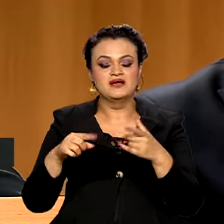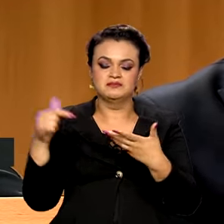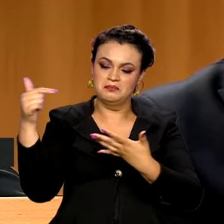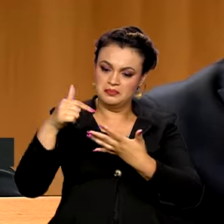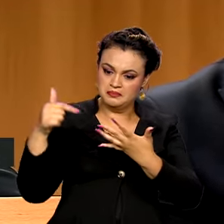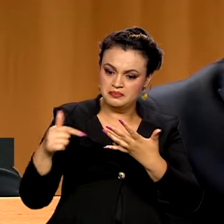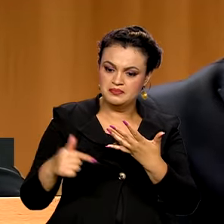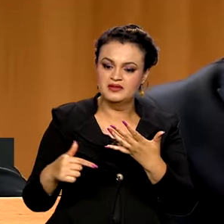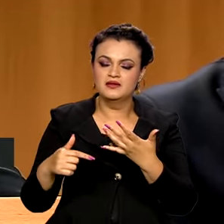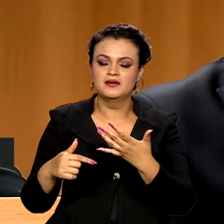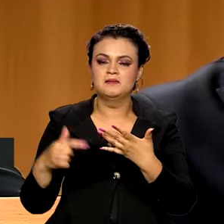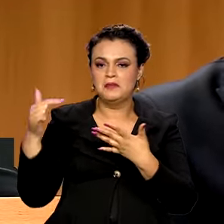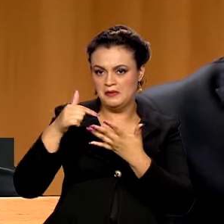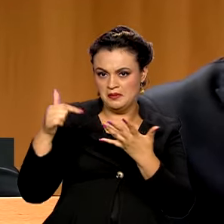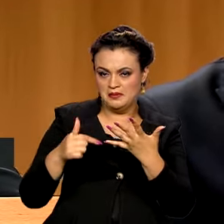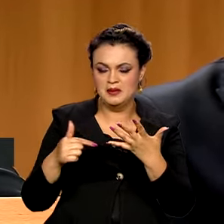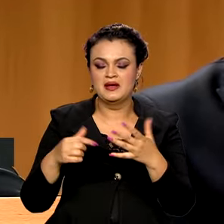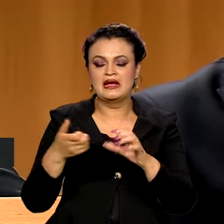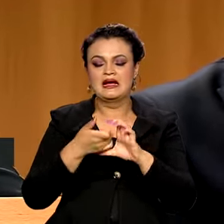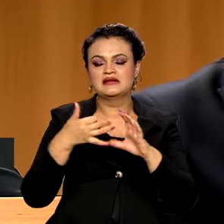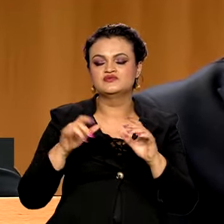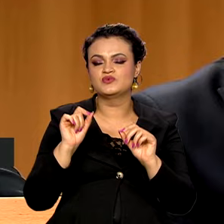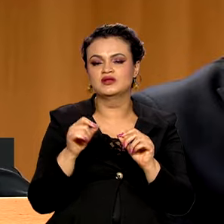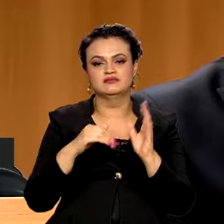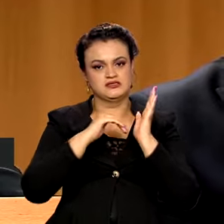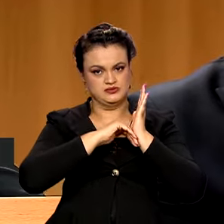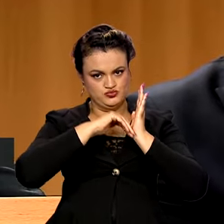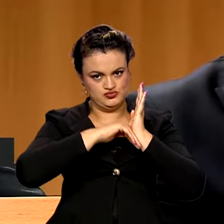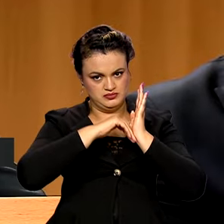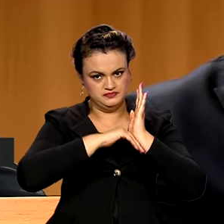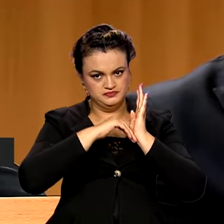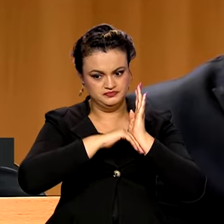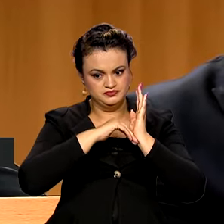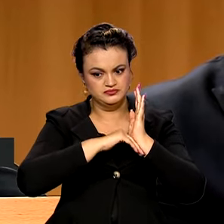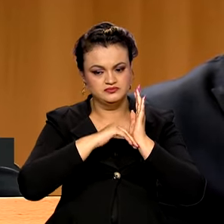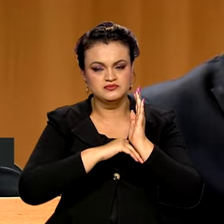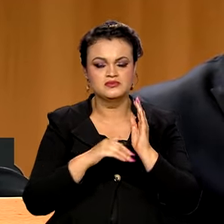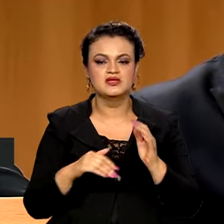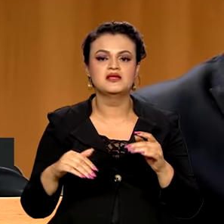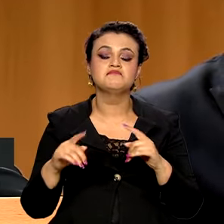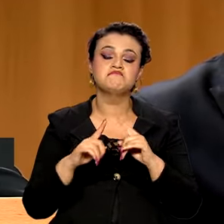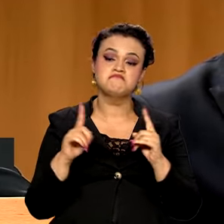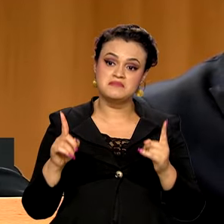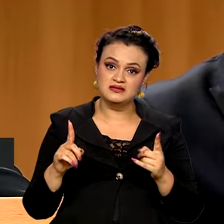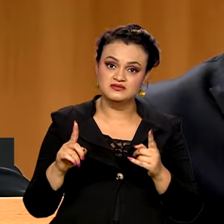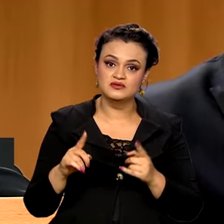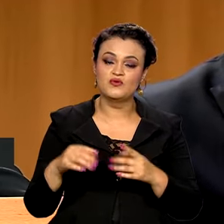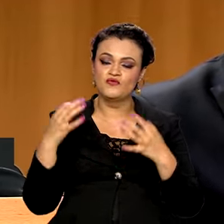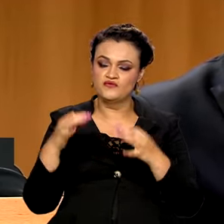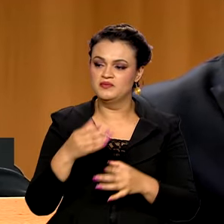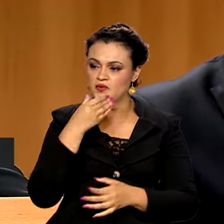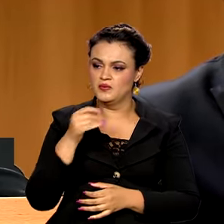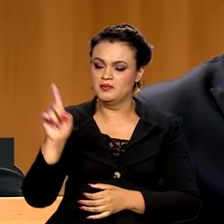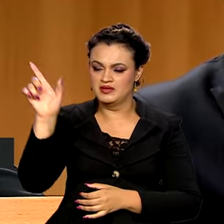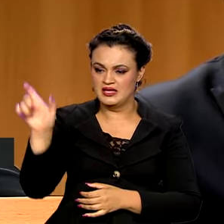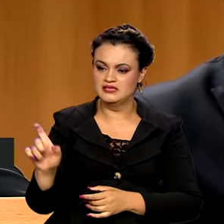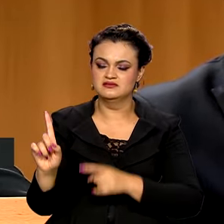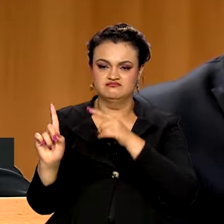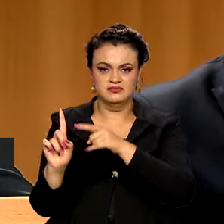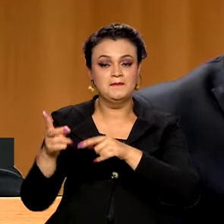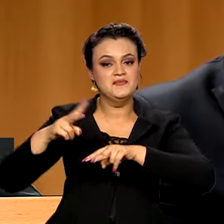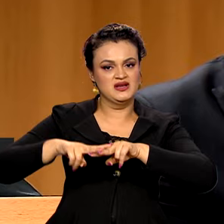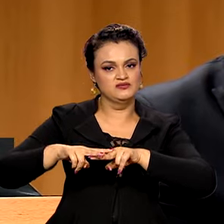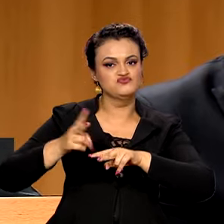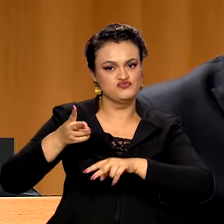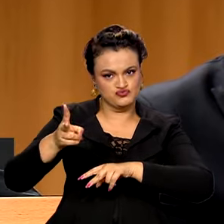cláusulas ainda permanecem sob sigilo judicial. Mas posso afirmar que o senhor Elcio continuará